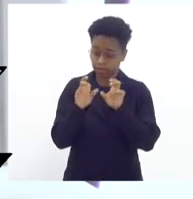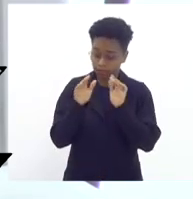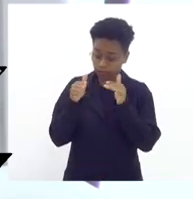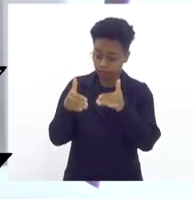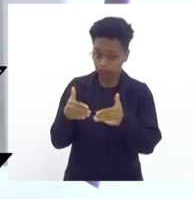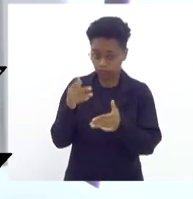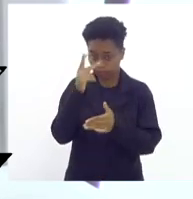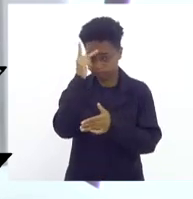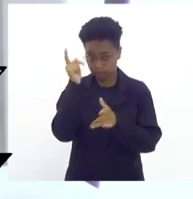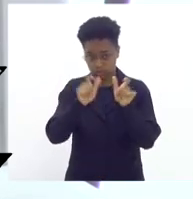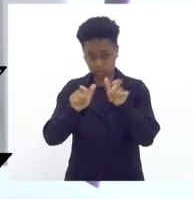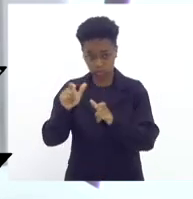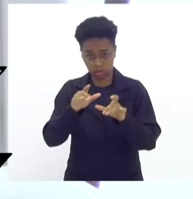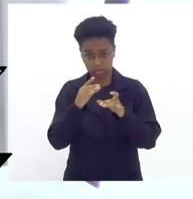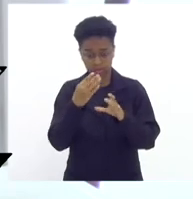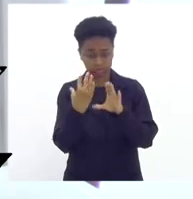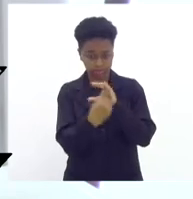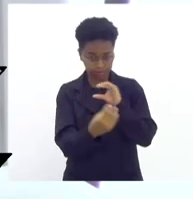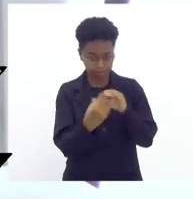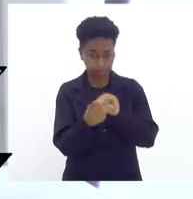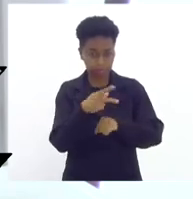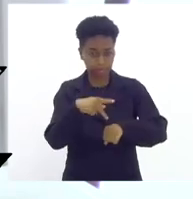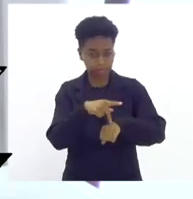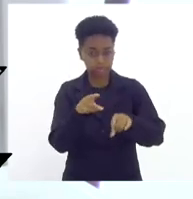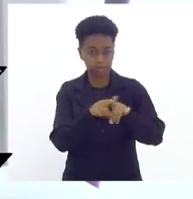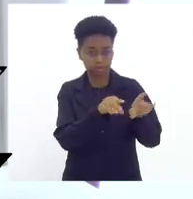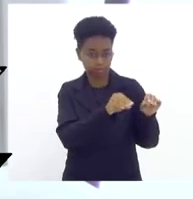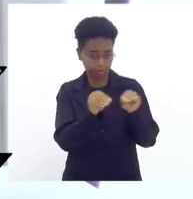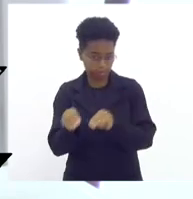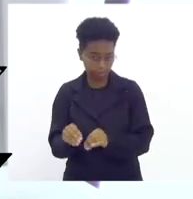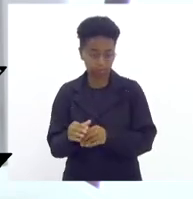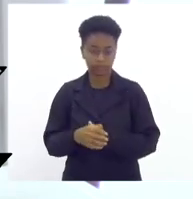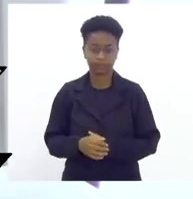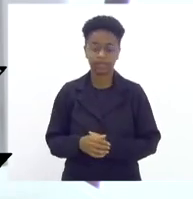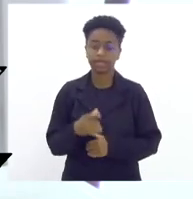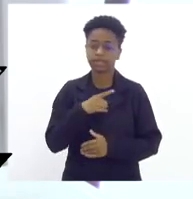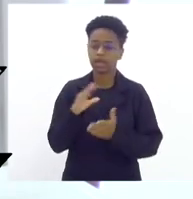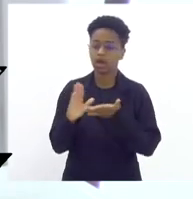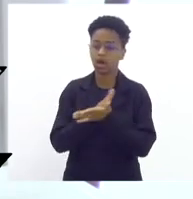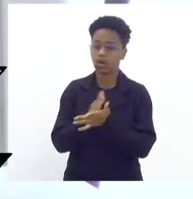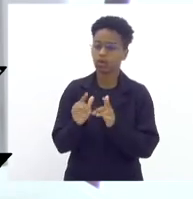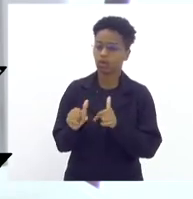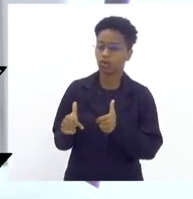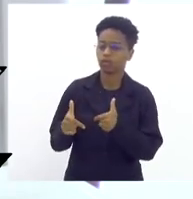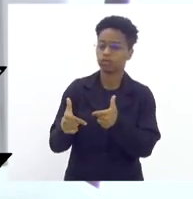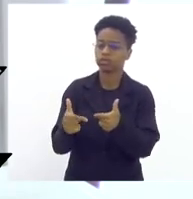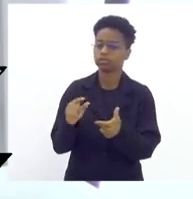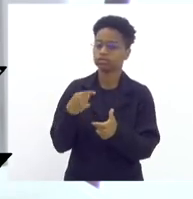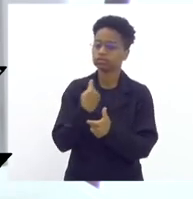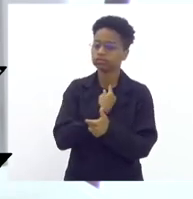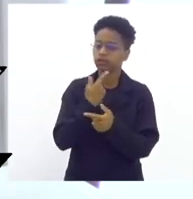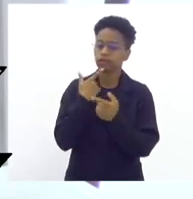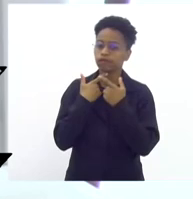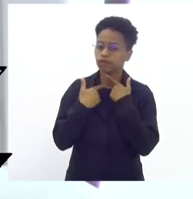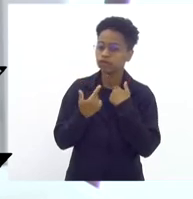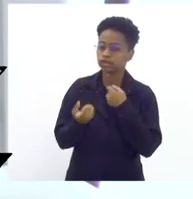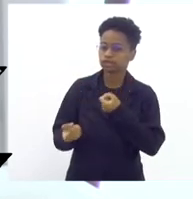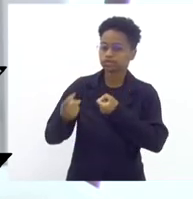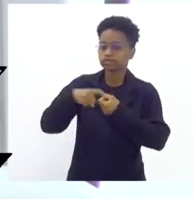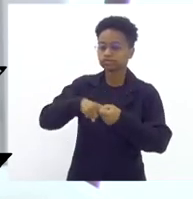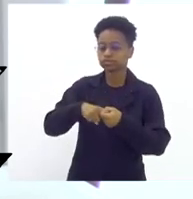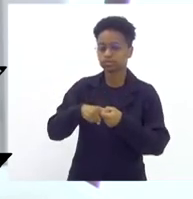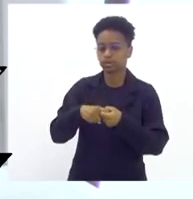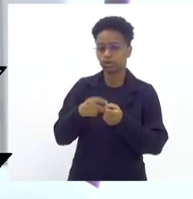a questão do refugiado do a pátria do do Imigrante é nós temos algumas ações é que nós queremos retomar Inclusive